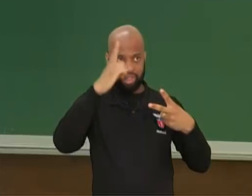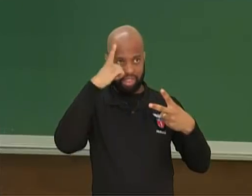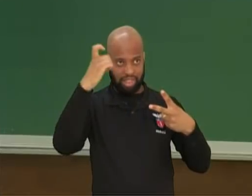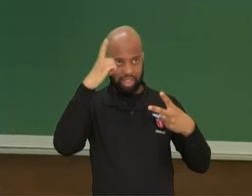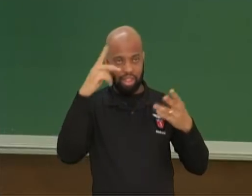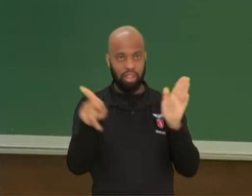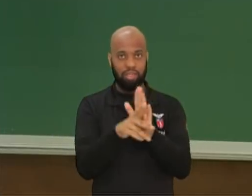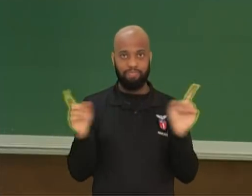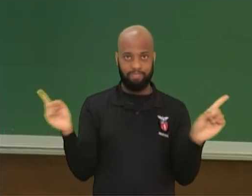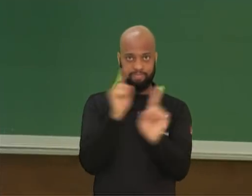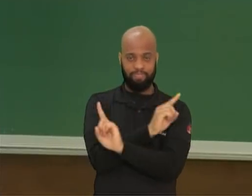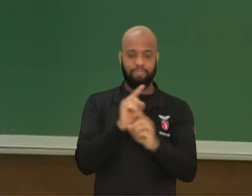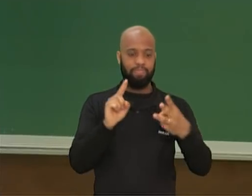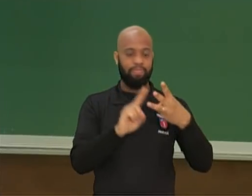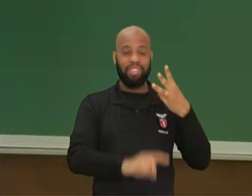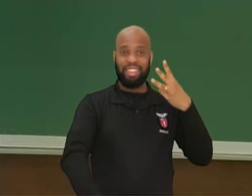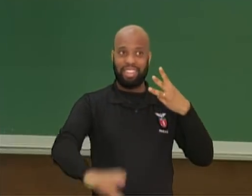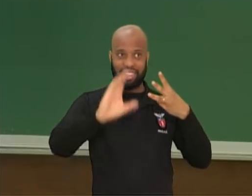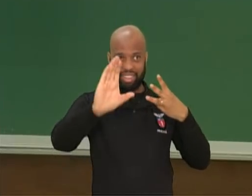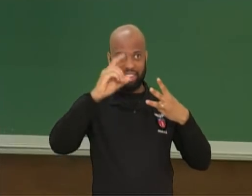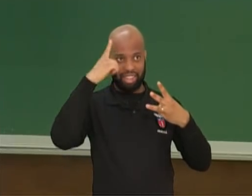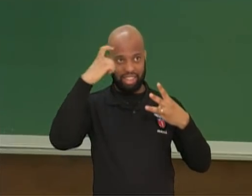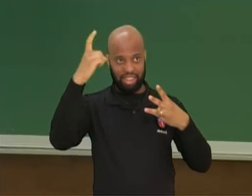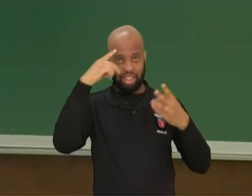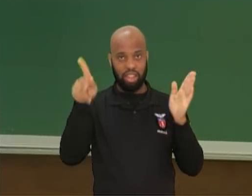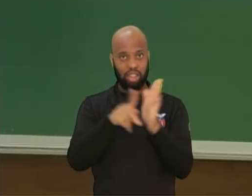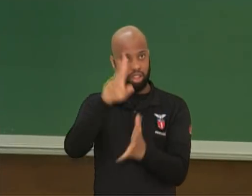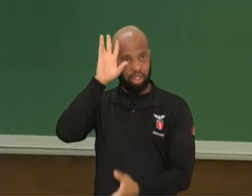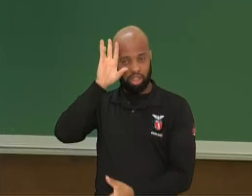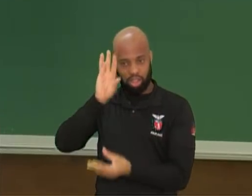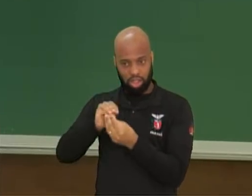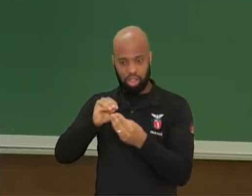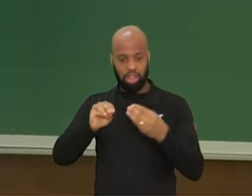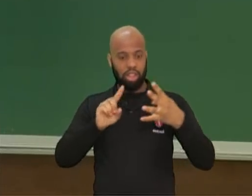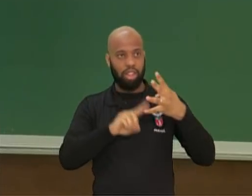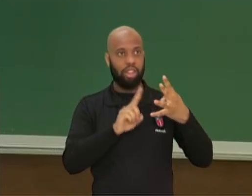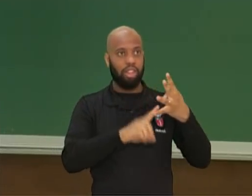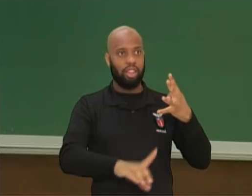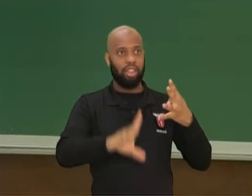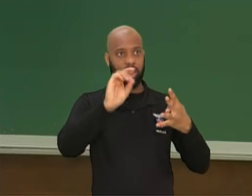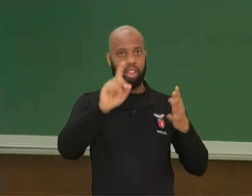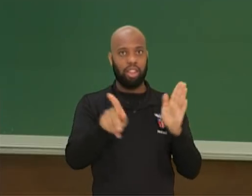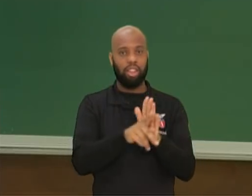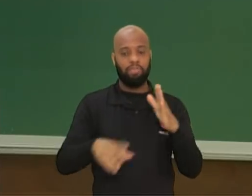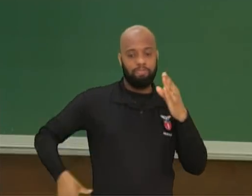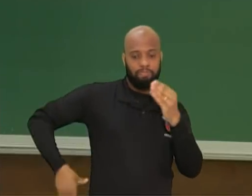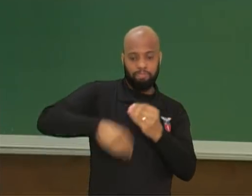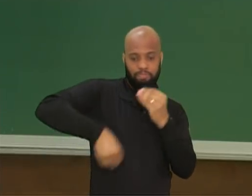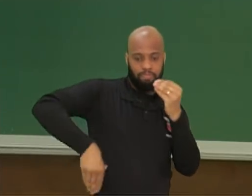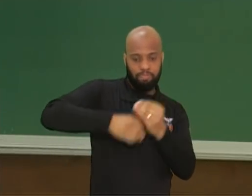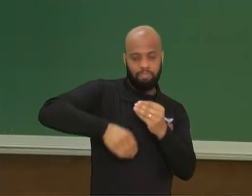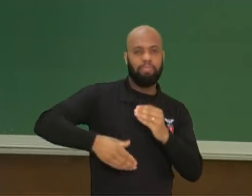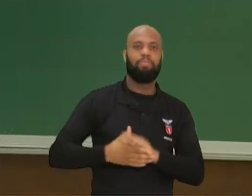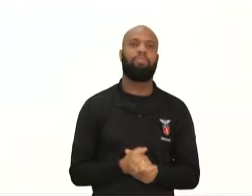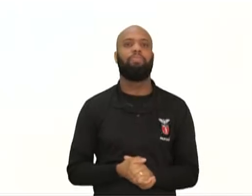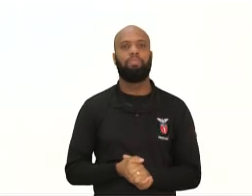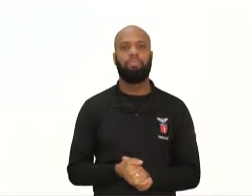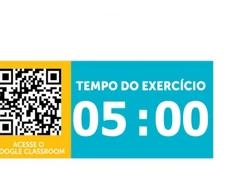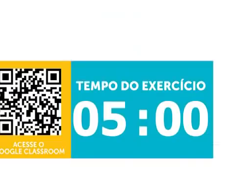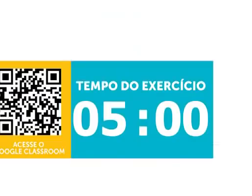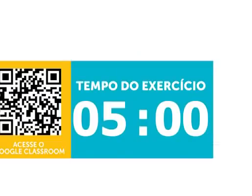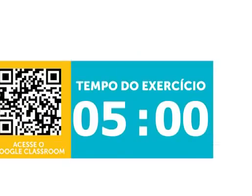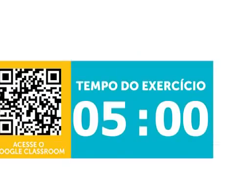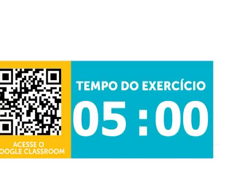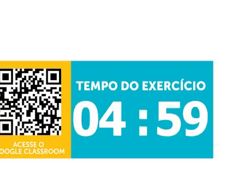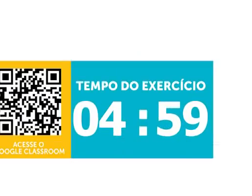ideia adversativa. Letra C, ideia conclusiva. Letra D, ideia de adição. Já voltamos.